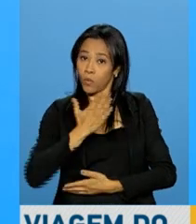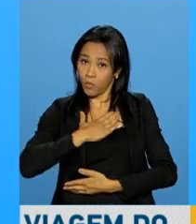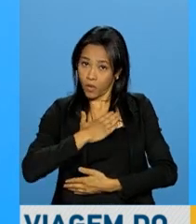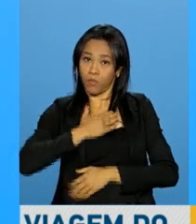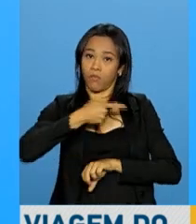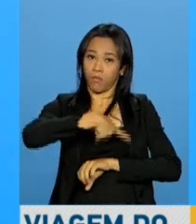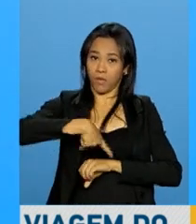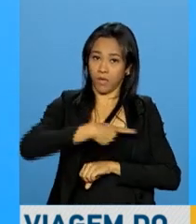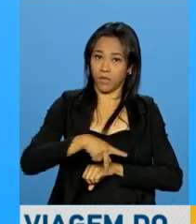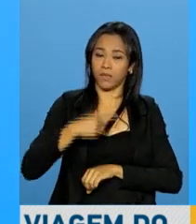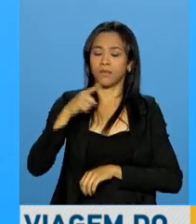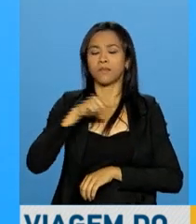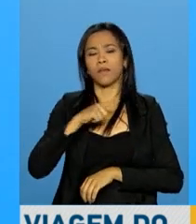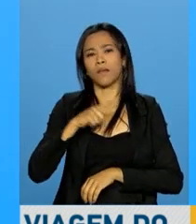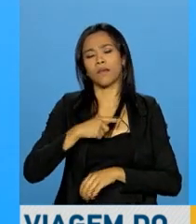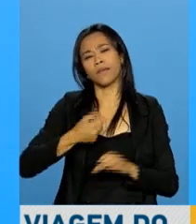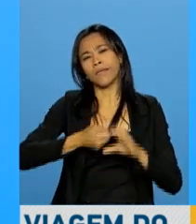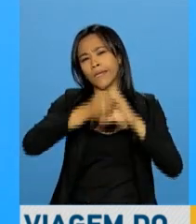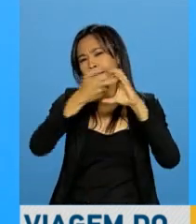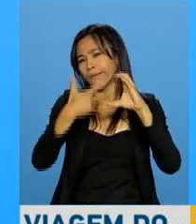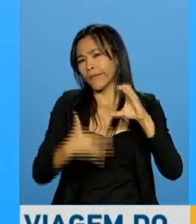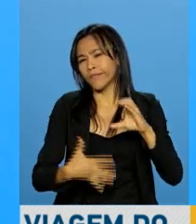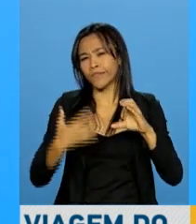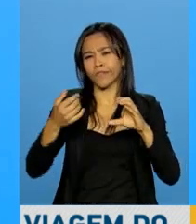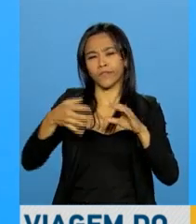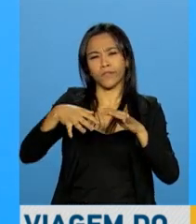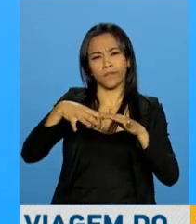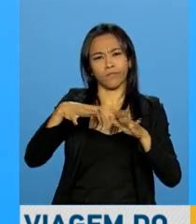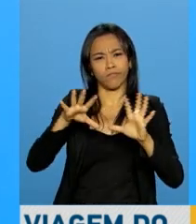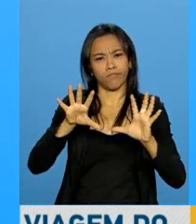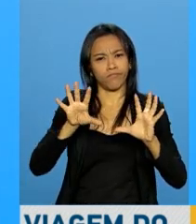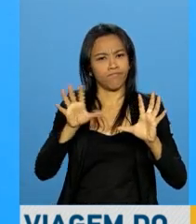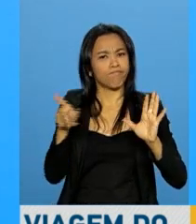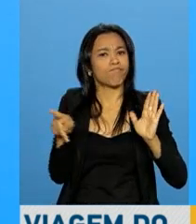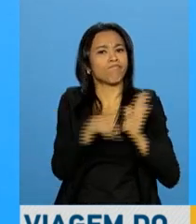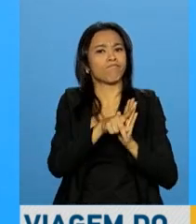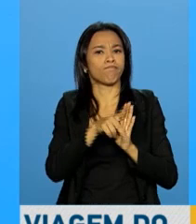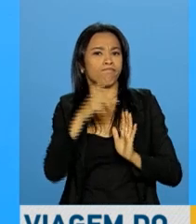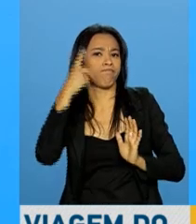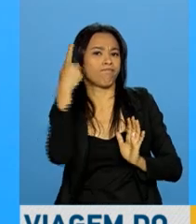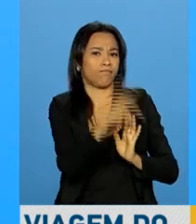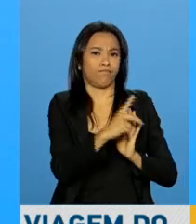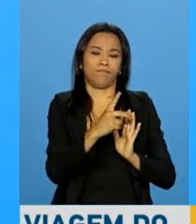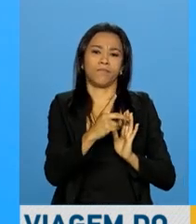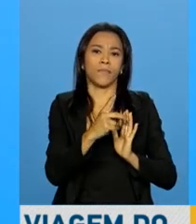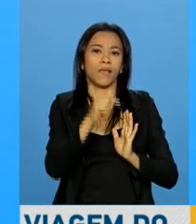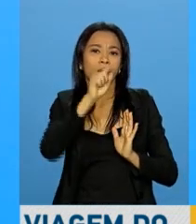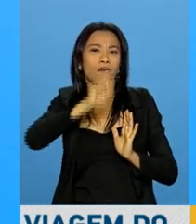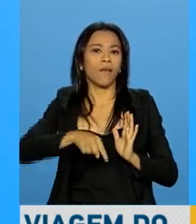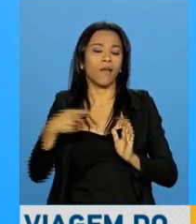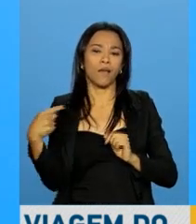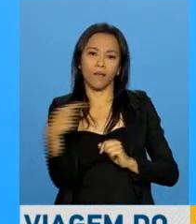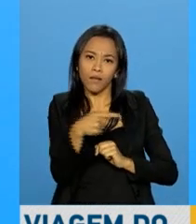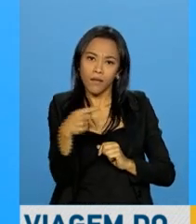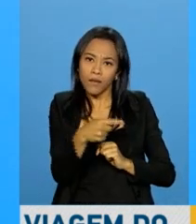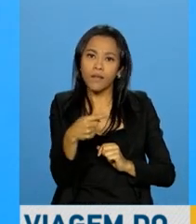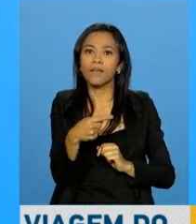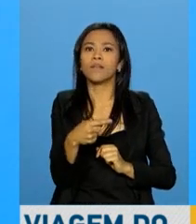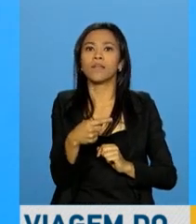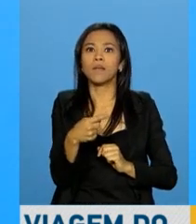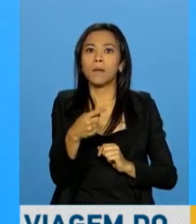tem características estruturais que fazem dele um destino dos